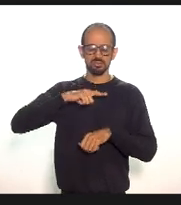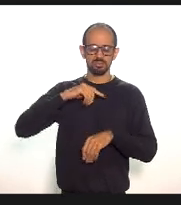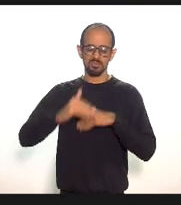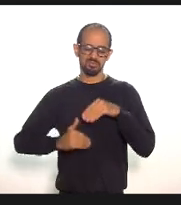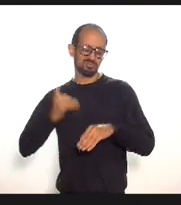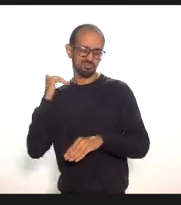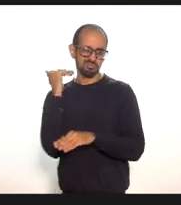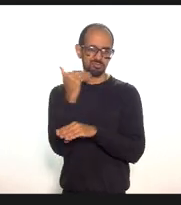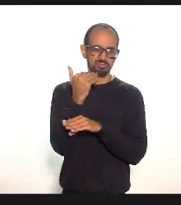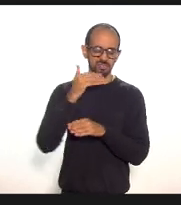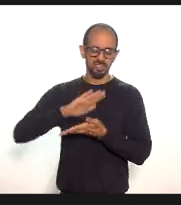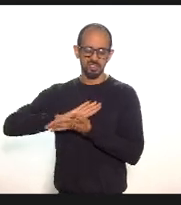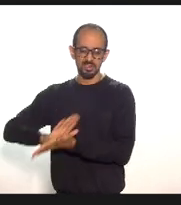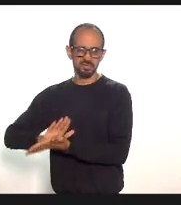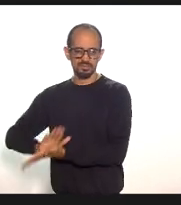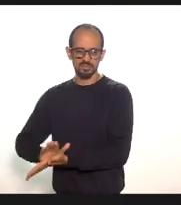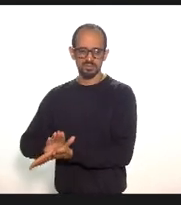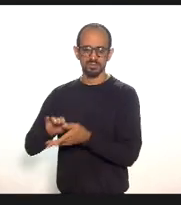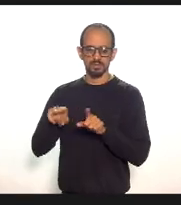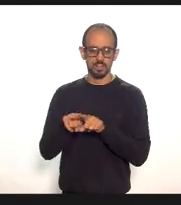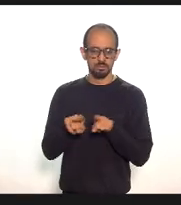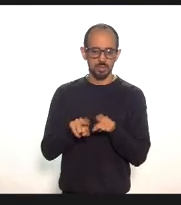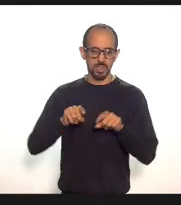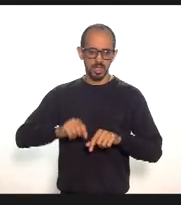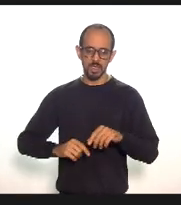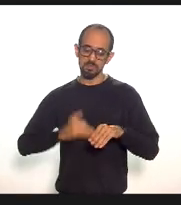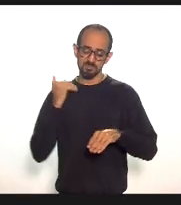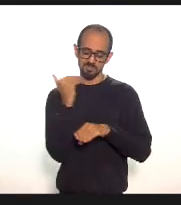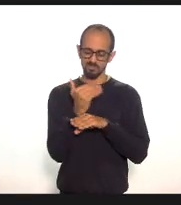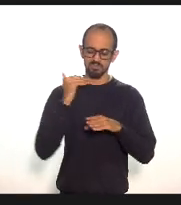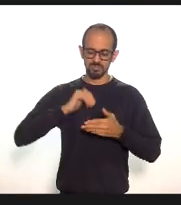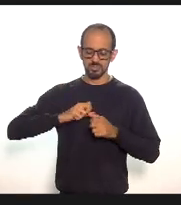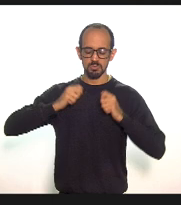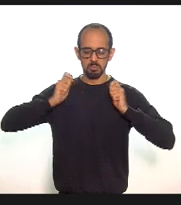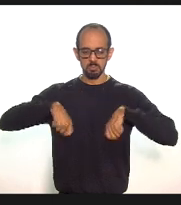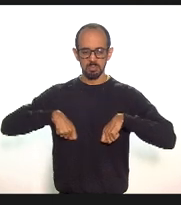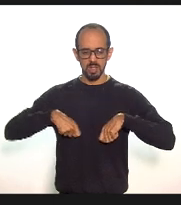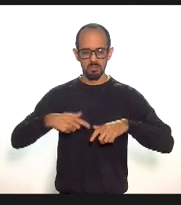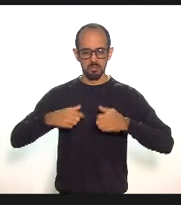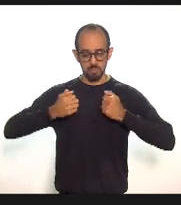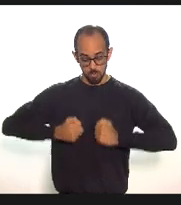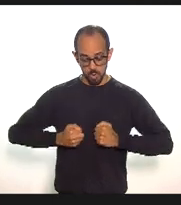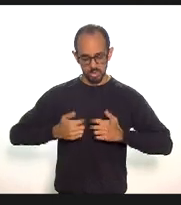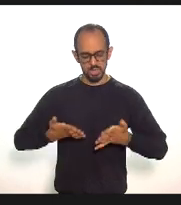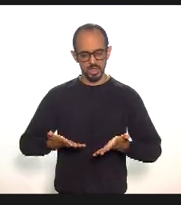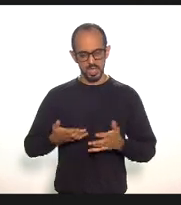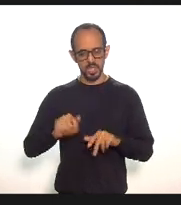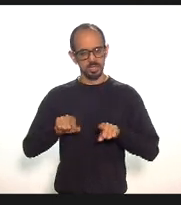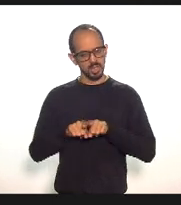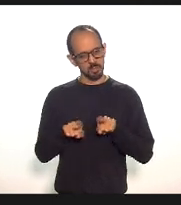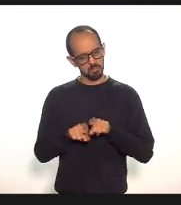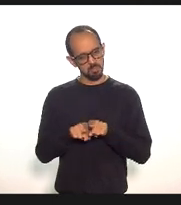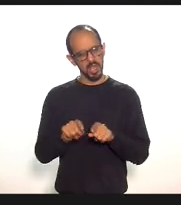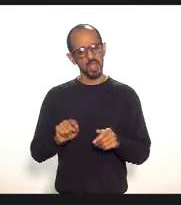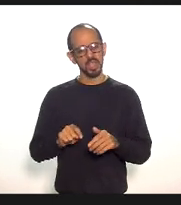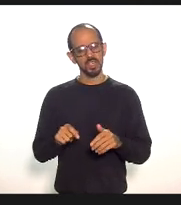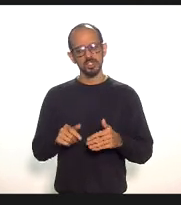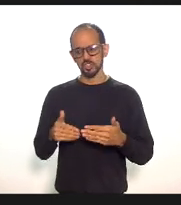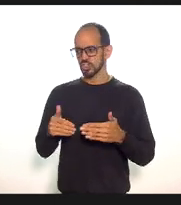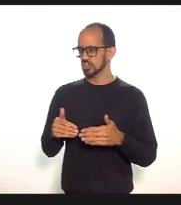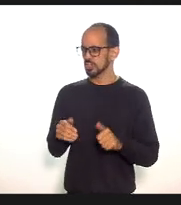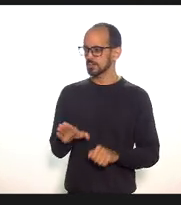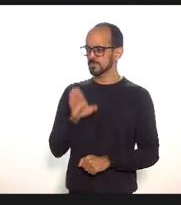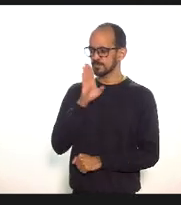covardias, autoritarismo e, eu diria até, uma certa dose de omissão por parte do poder